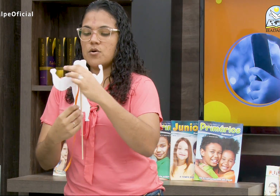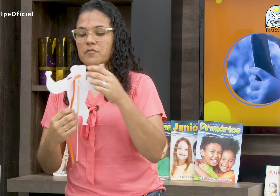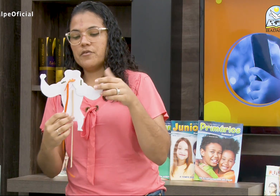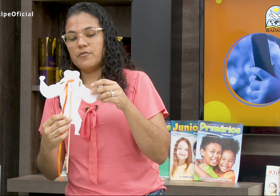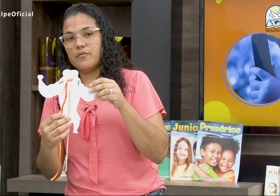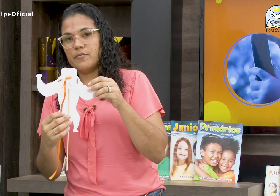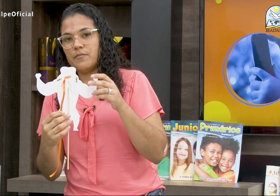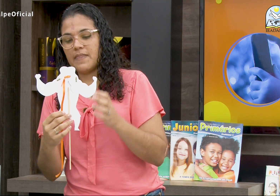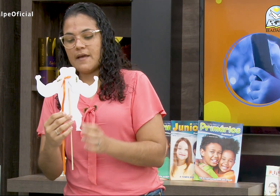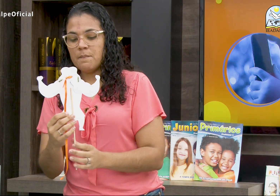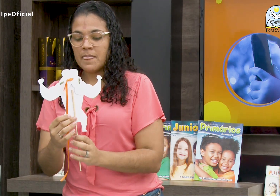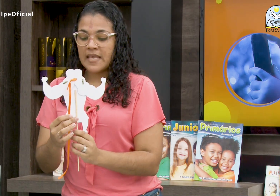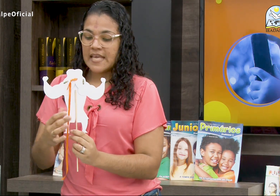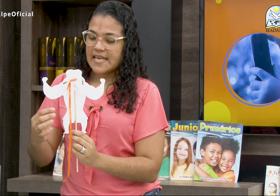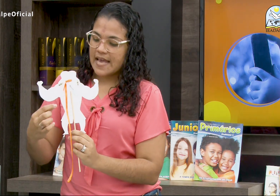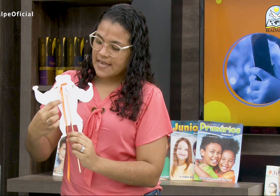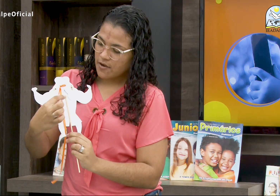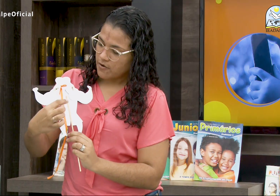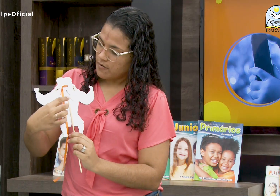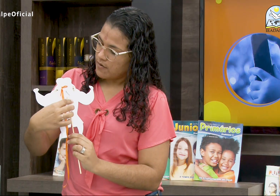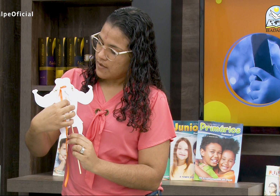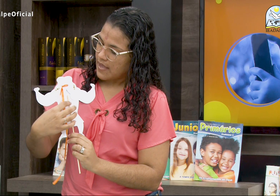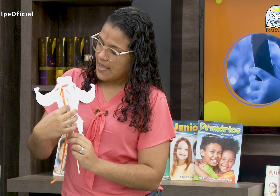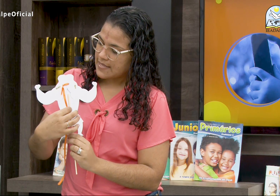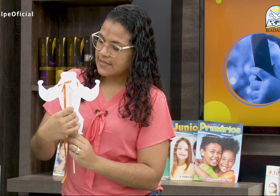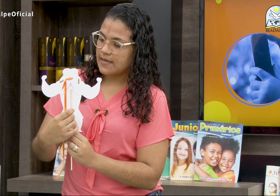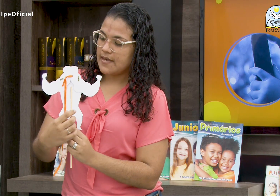atrás, ó, como ficou, tá? E aí, ó,